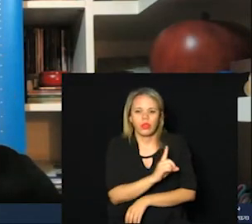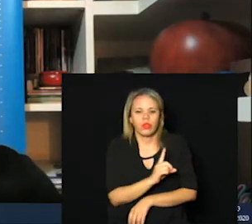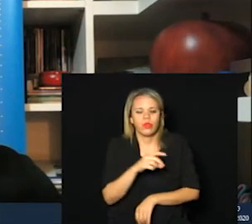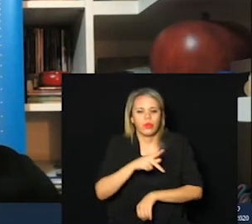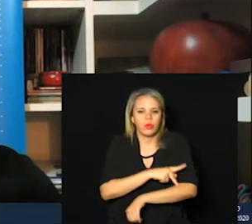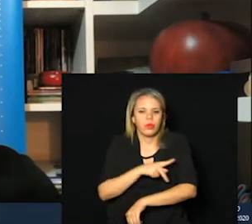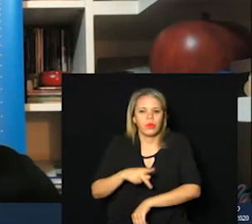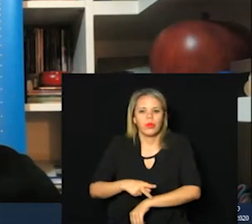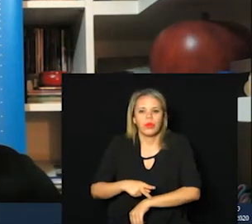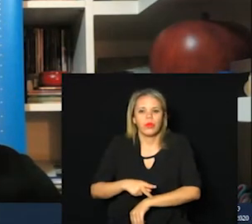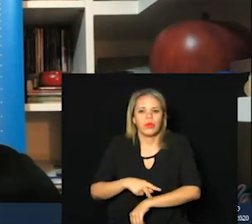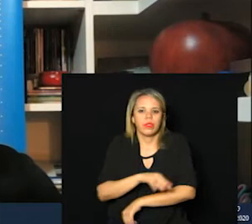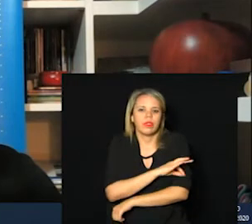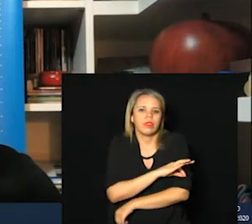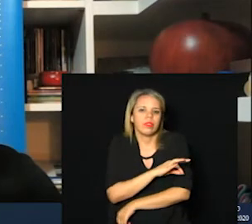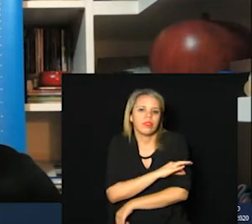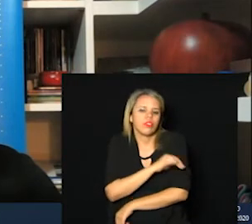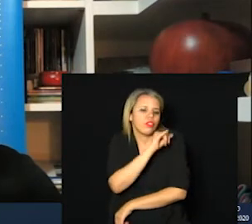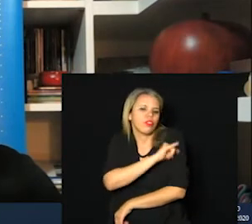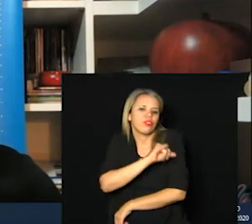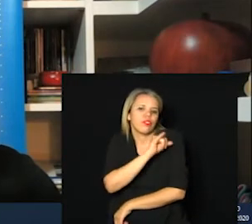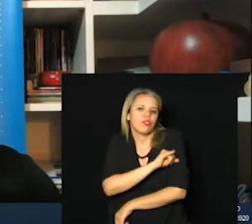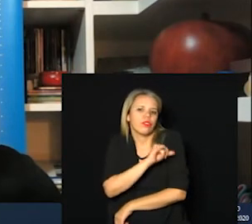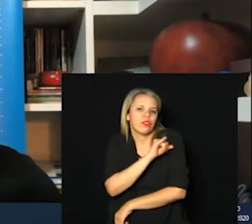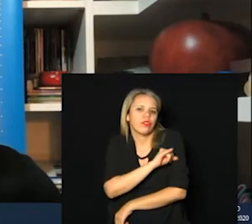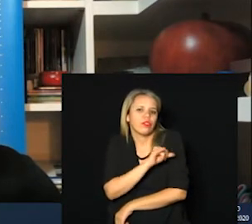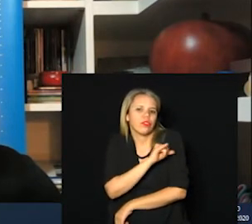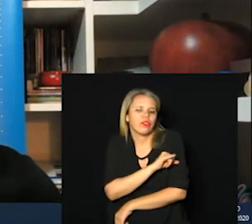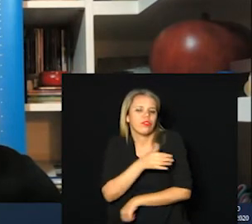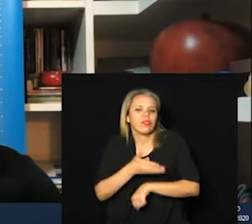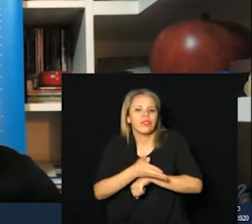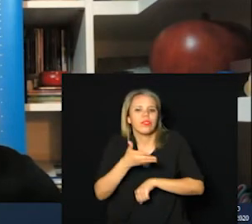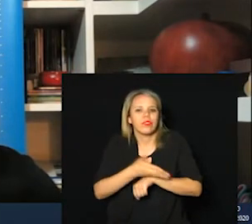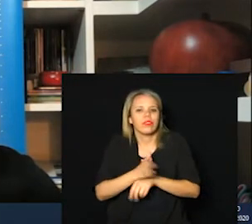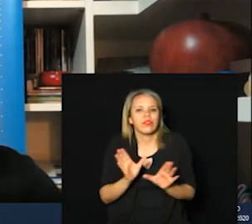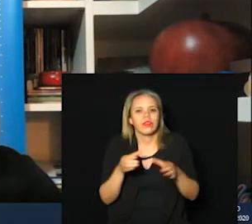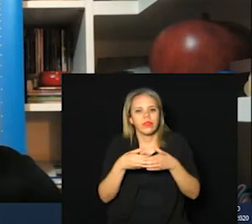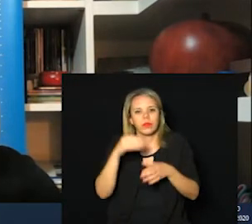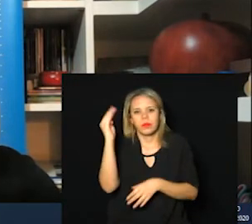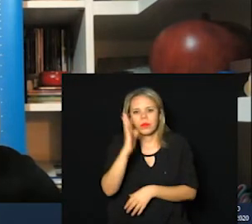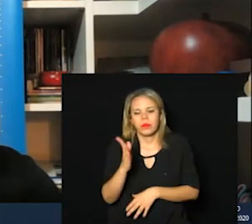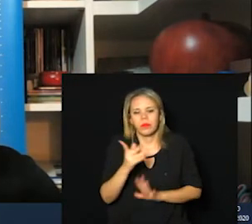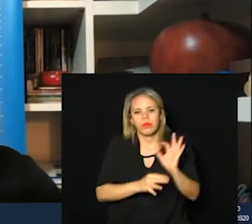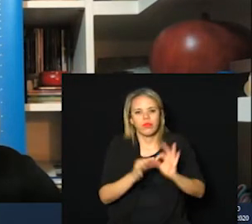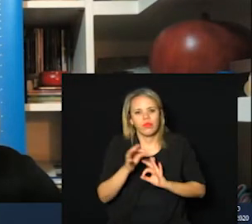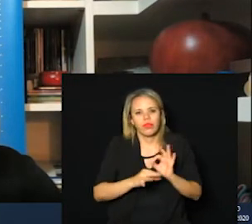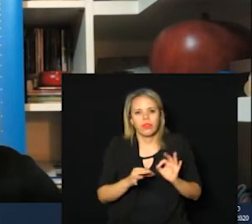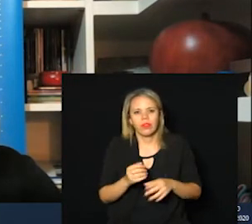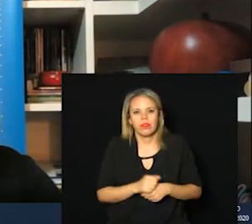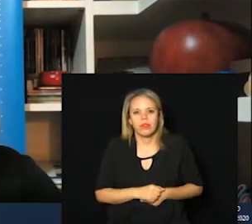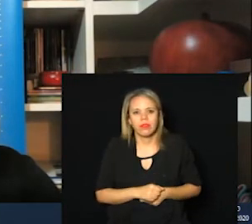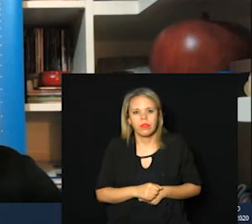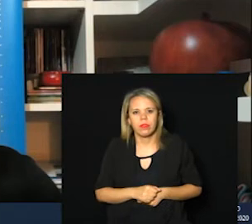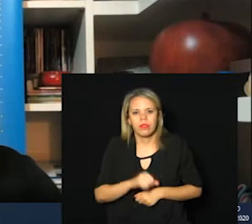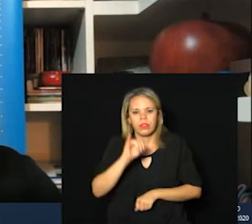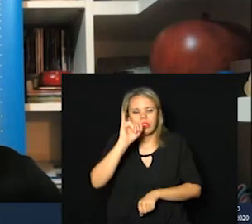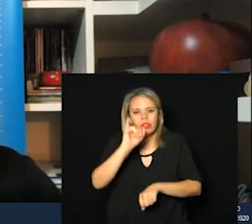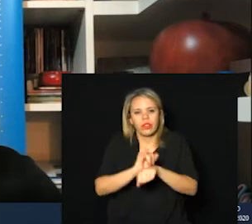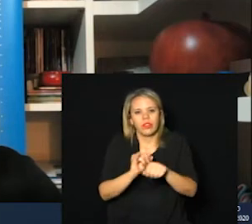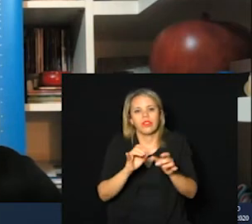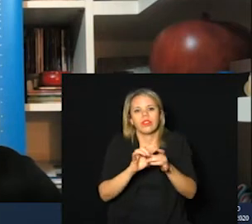pedagógica na Prefeitura do Rio de Janeiro e integrante da equipe Brasil do projeto Living Pace Internacional e